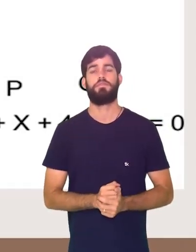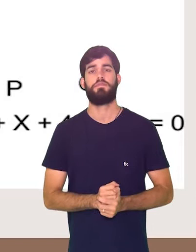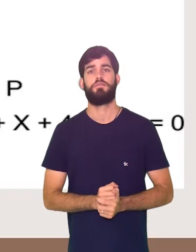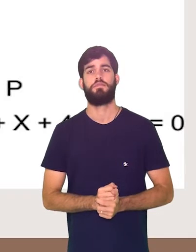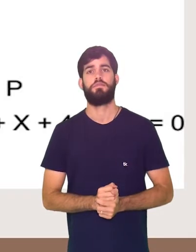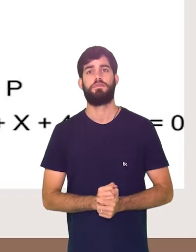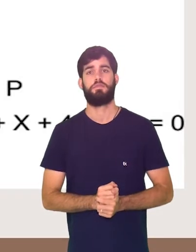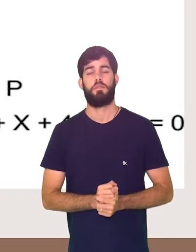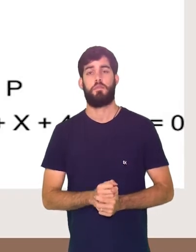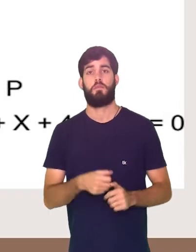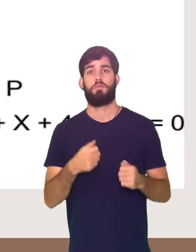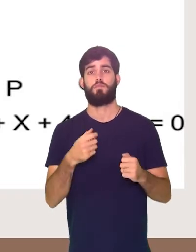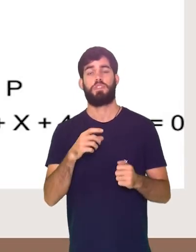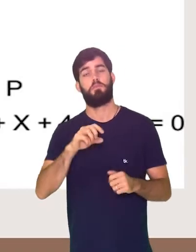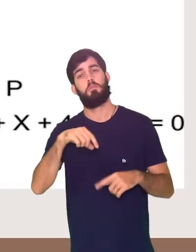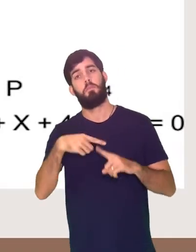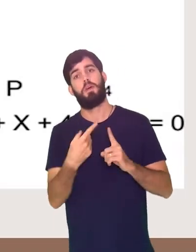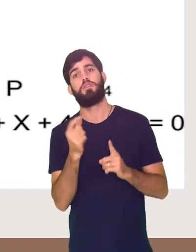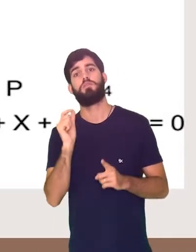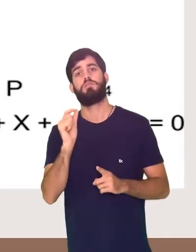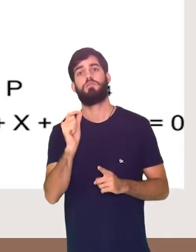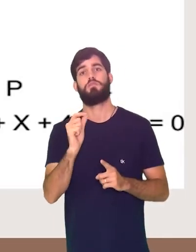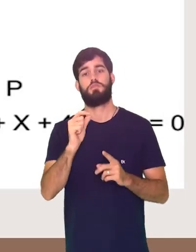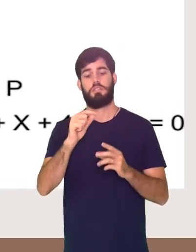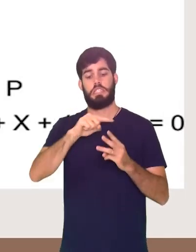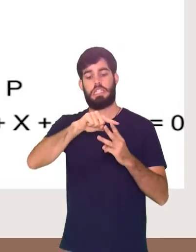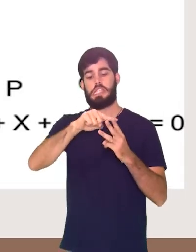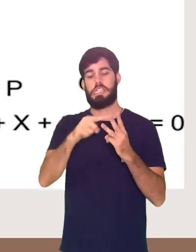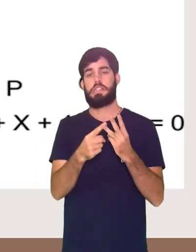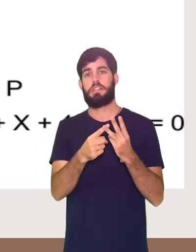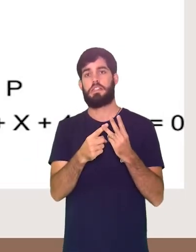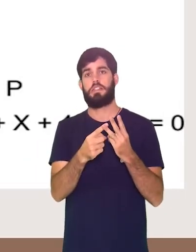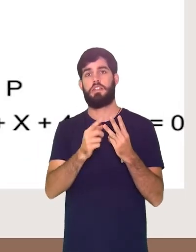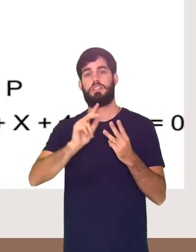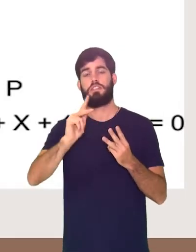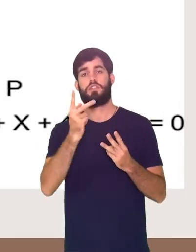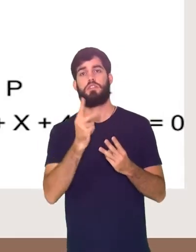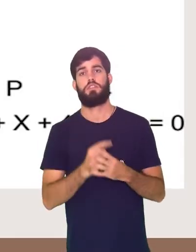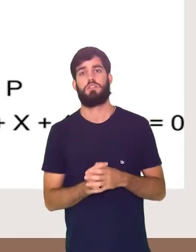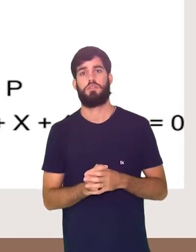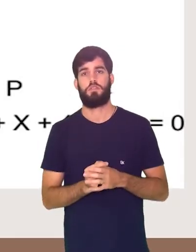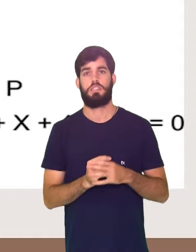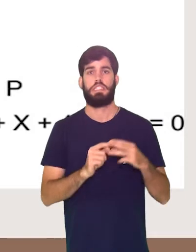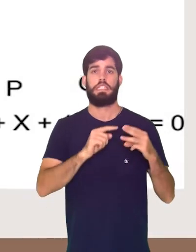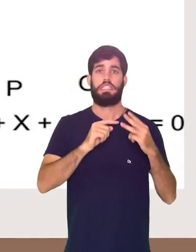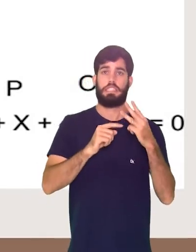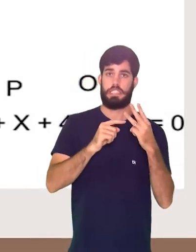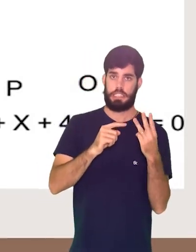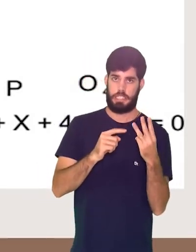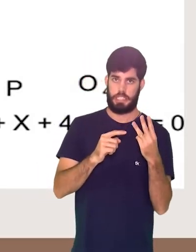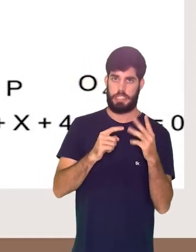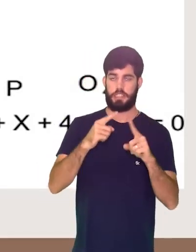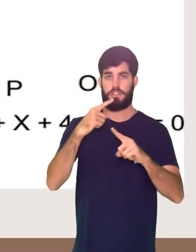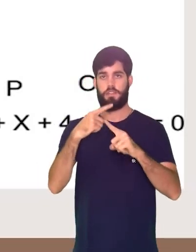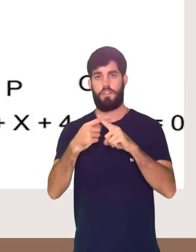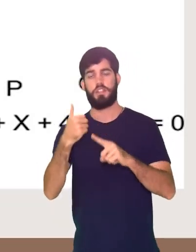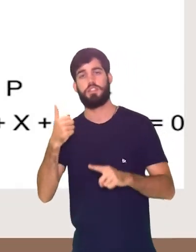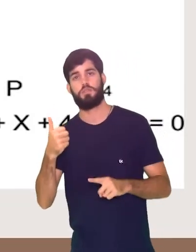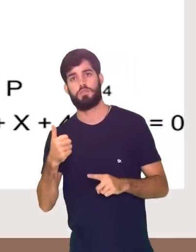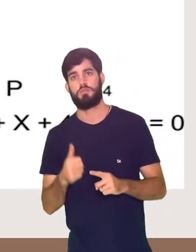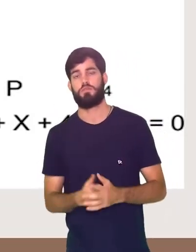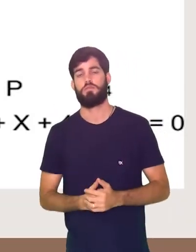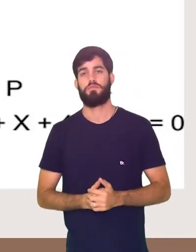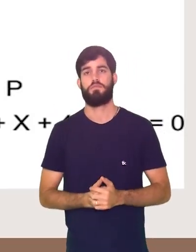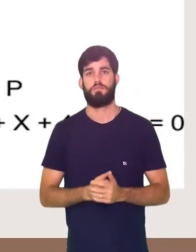são 3 hidrogênios. Você tem que multiplicar 3 vezes 1. Então, vai ficar mais 3.